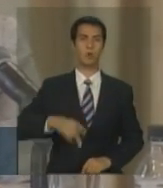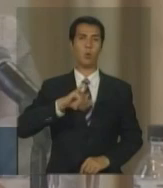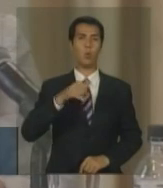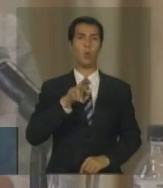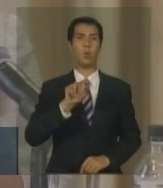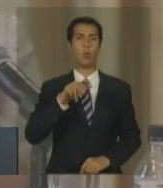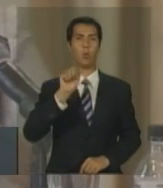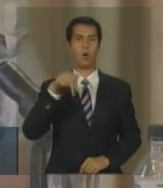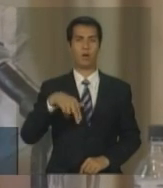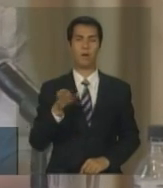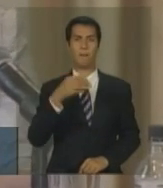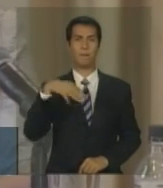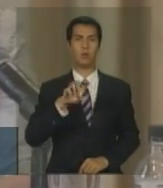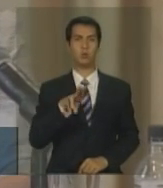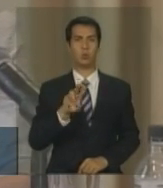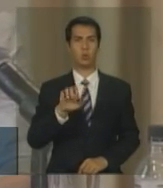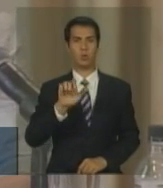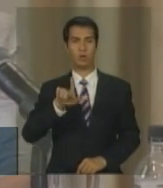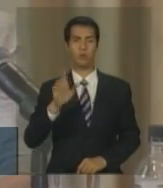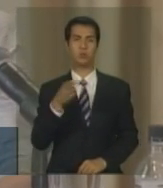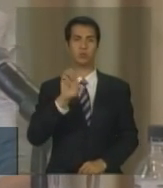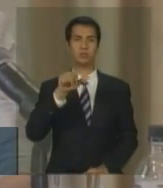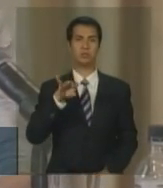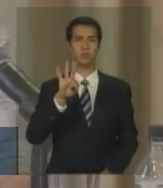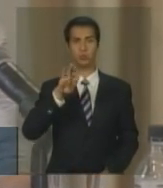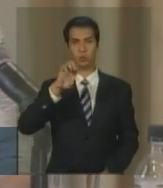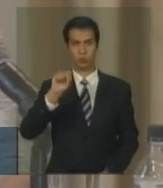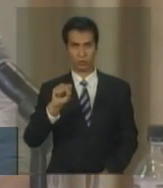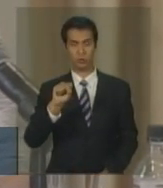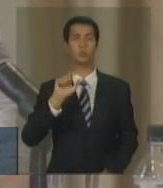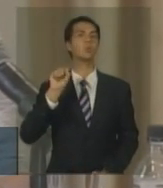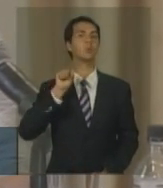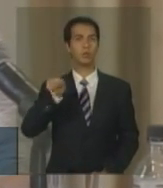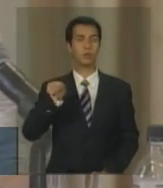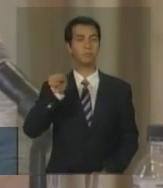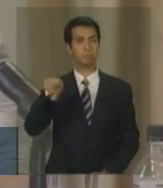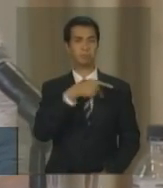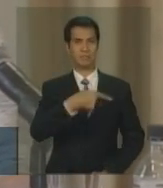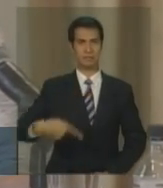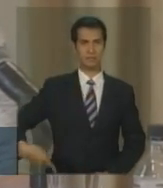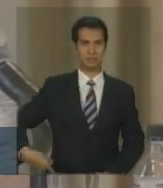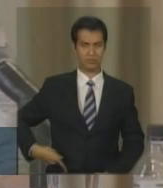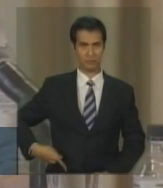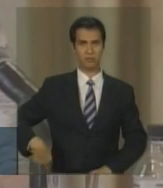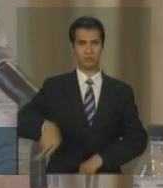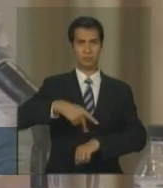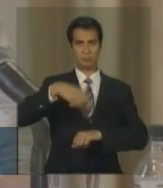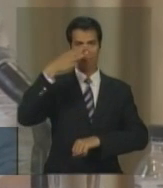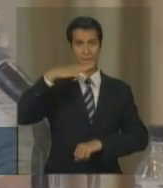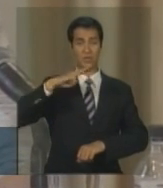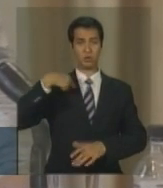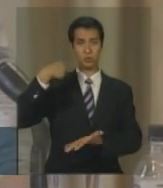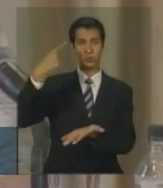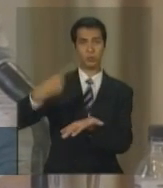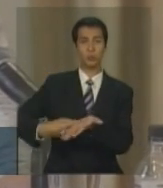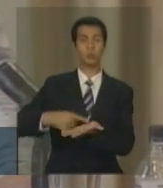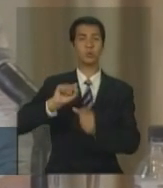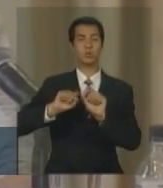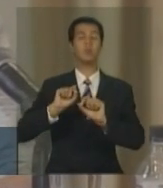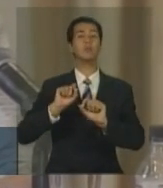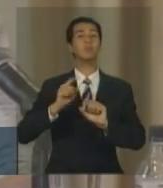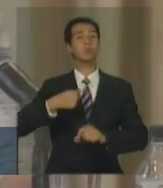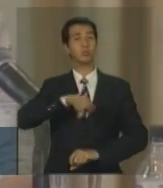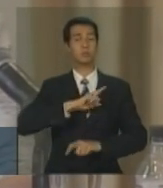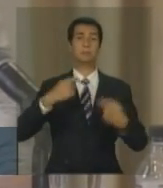Santos, porque com ele eu acertei que nós precisamos de estreitar as